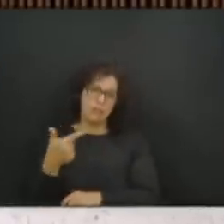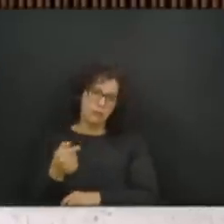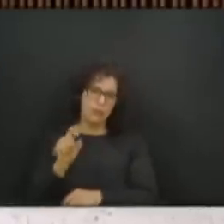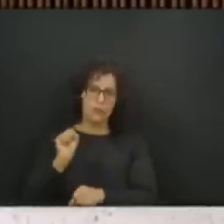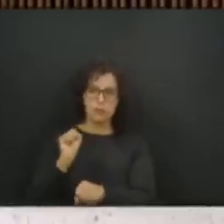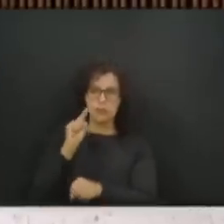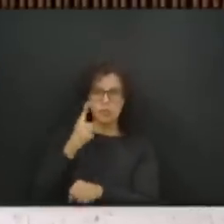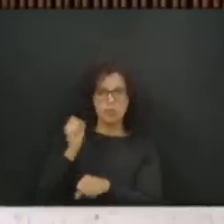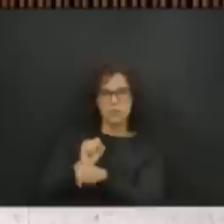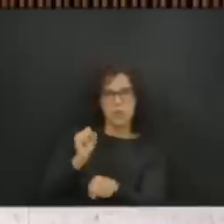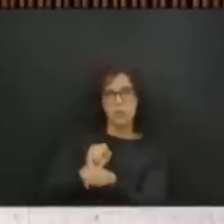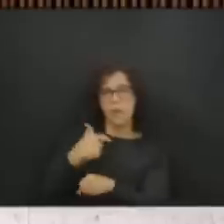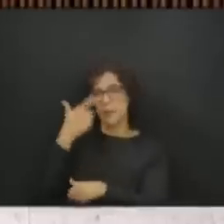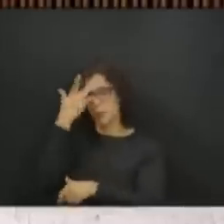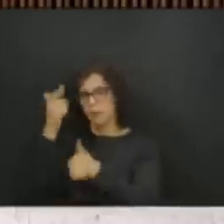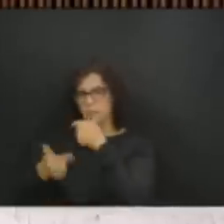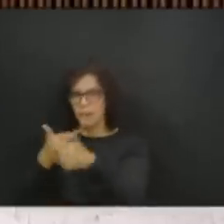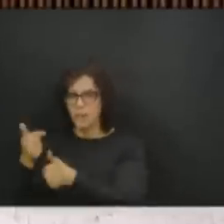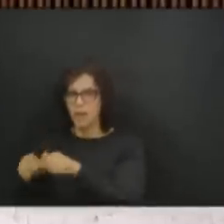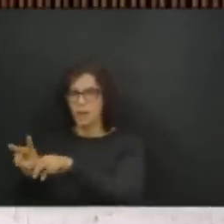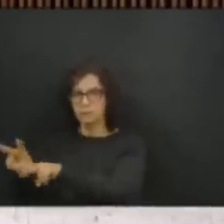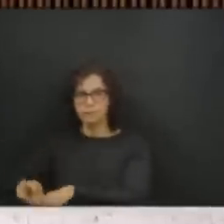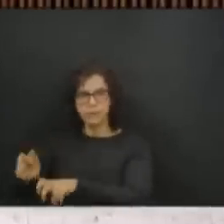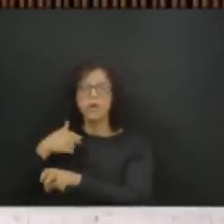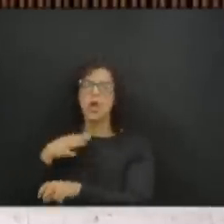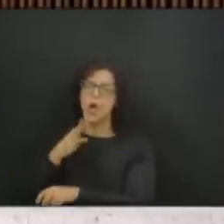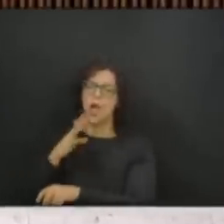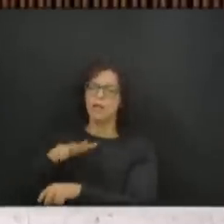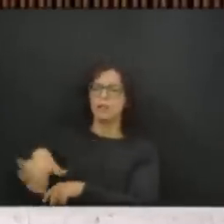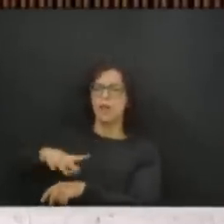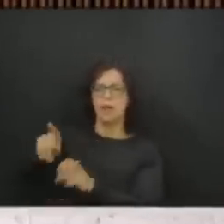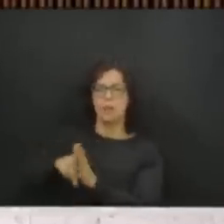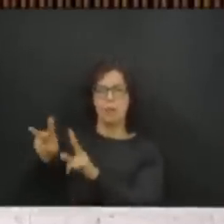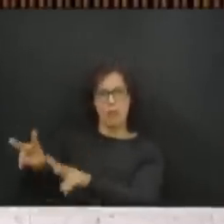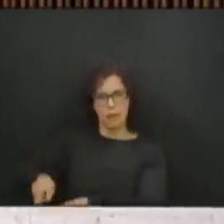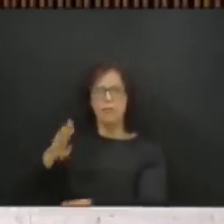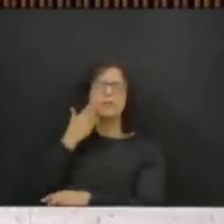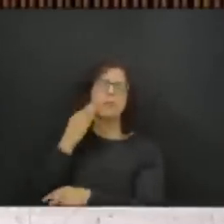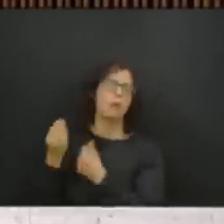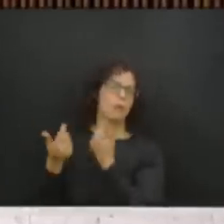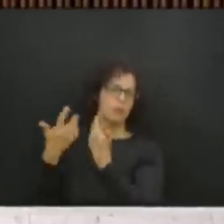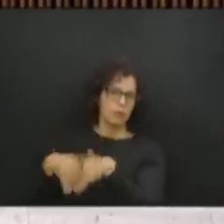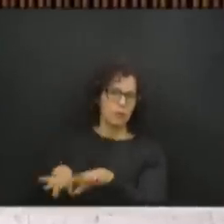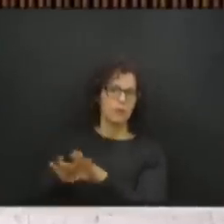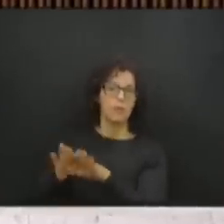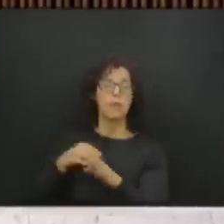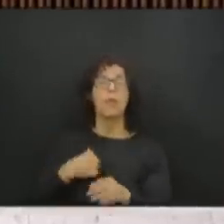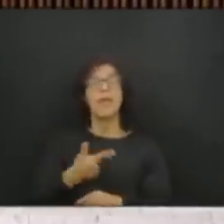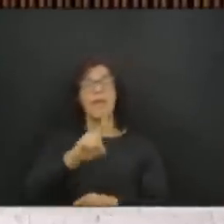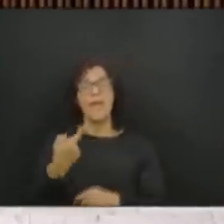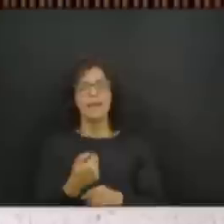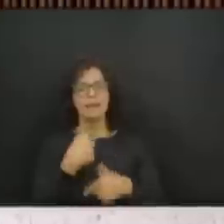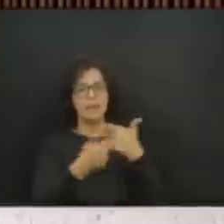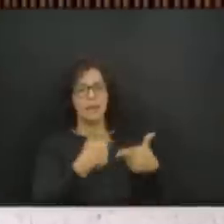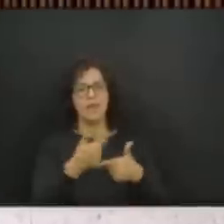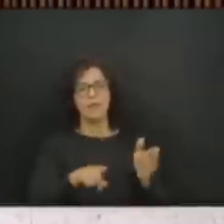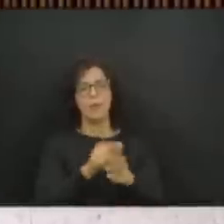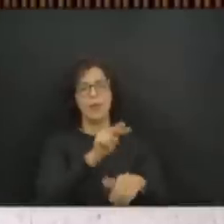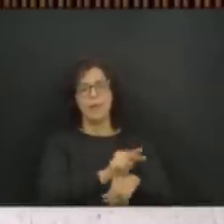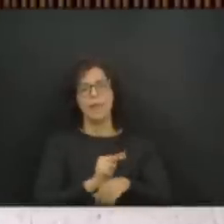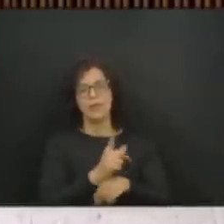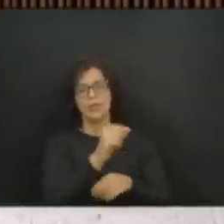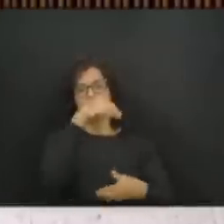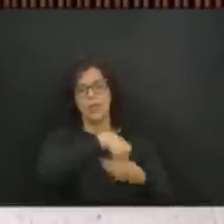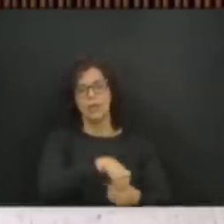quem trabalha com agricultura não é o meu caso mas quem conhece o conheça a cultura por conta de trabalhar no Banco do Brasil no crédito agrícola